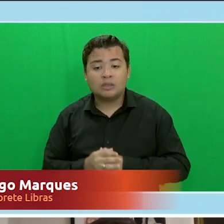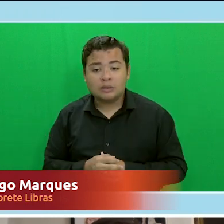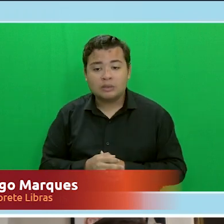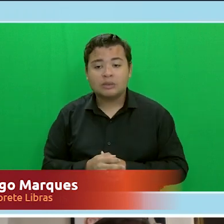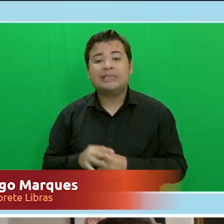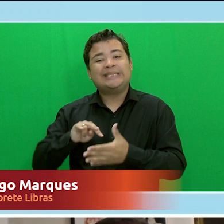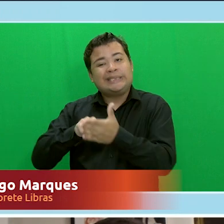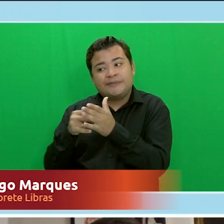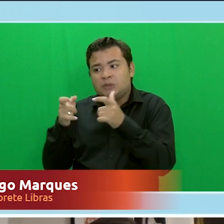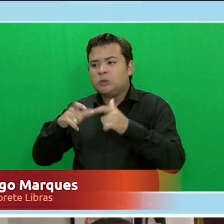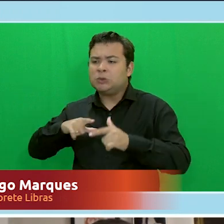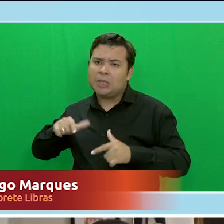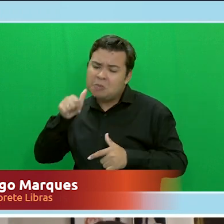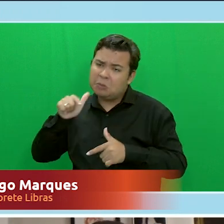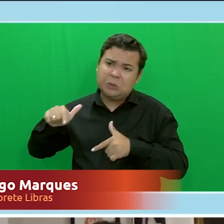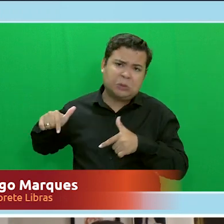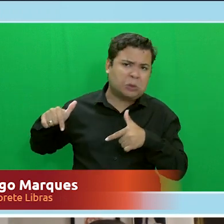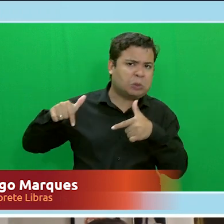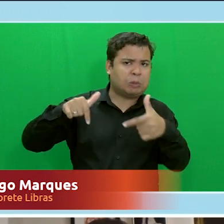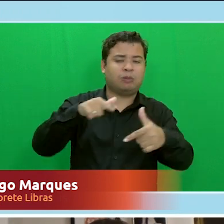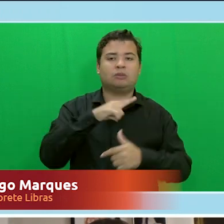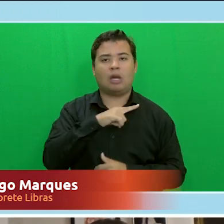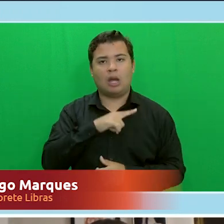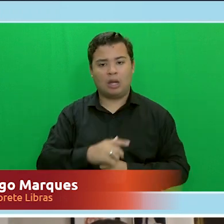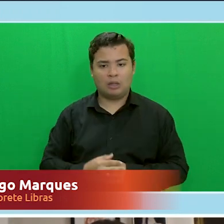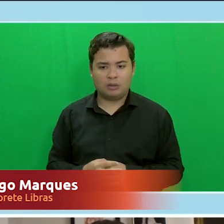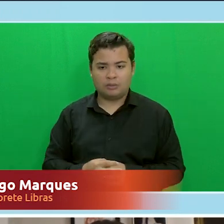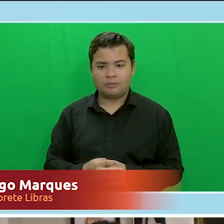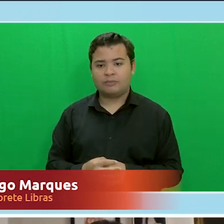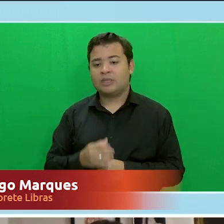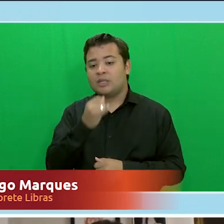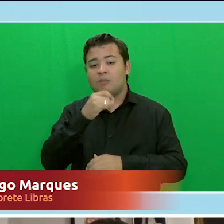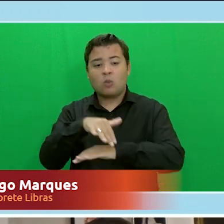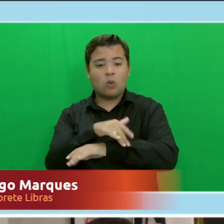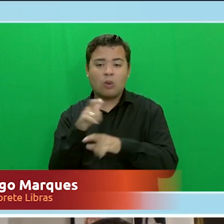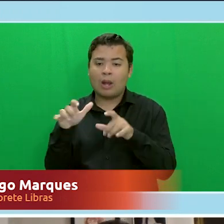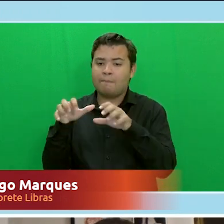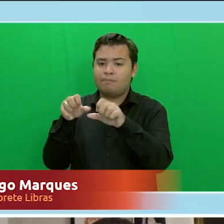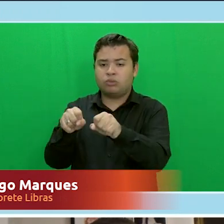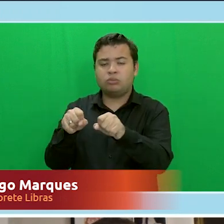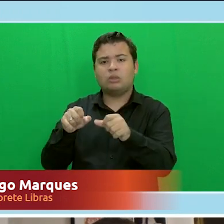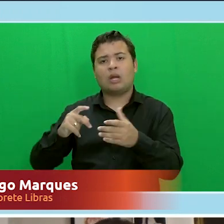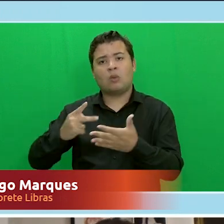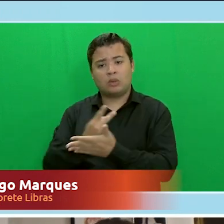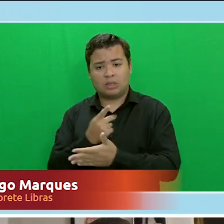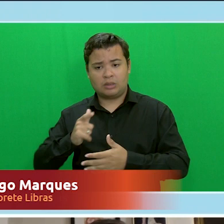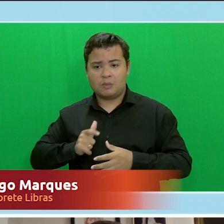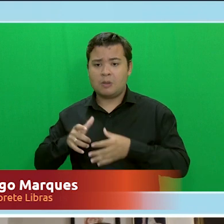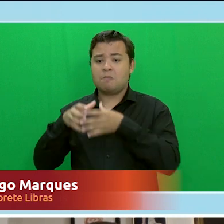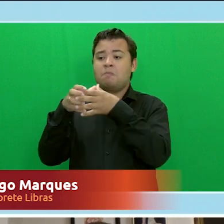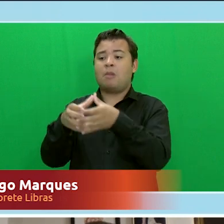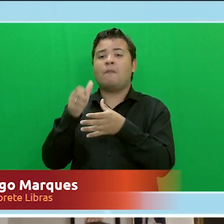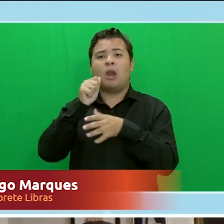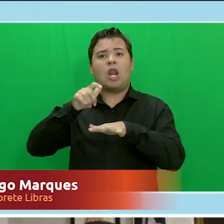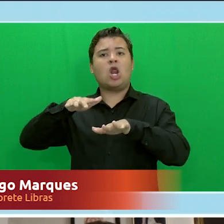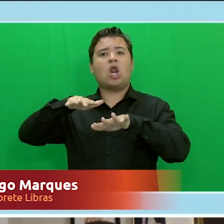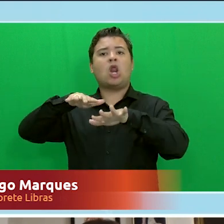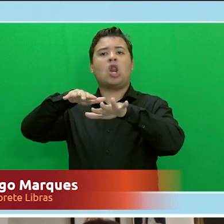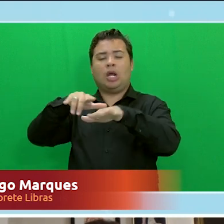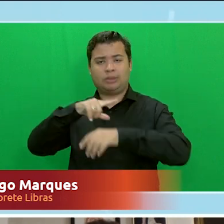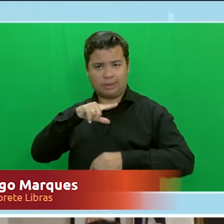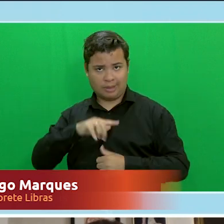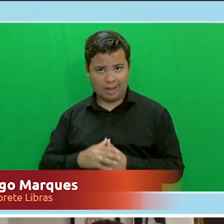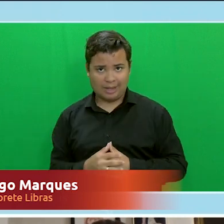os lugares de luta e de resistência delas. A ocupação na rua, na hora que vem o coletivo, elas estão